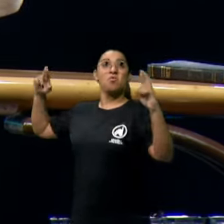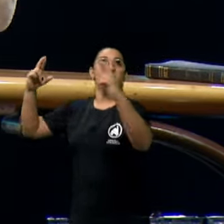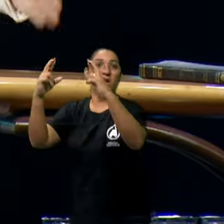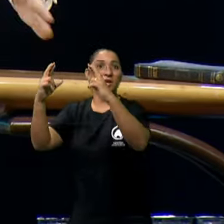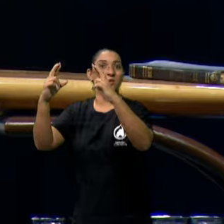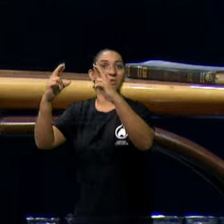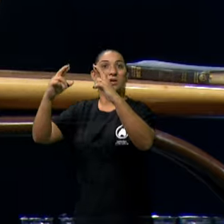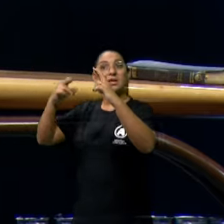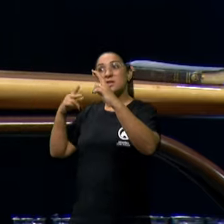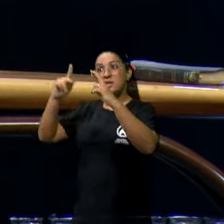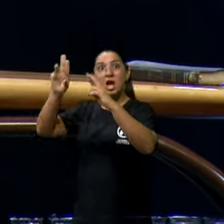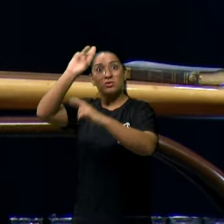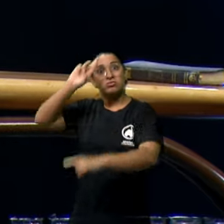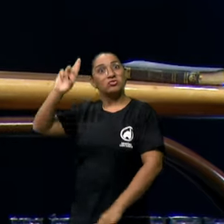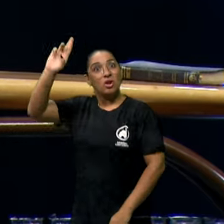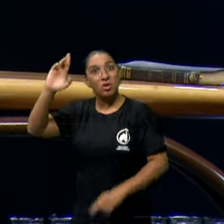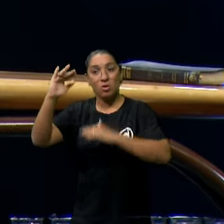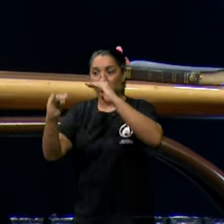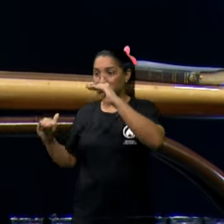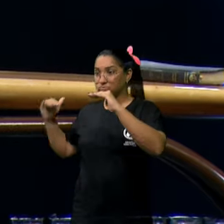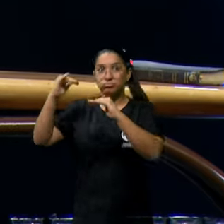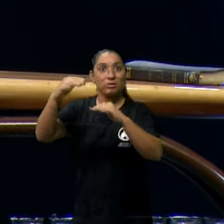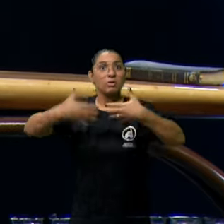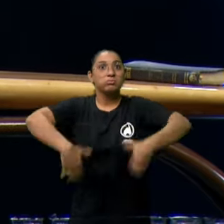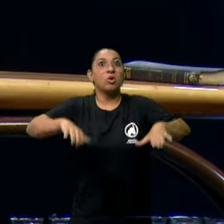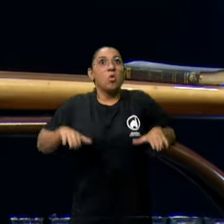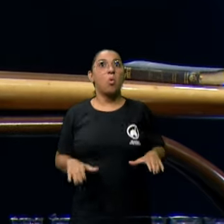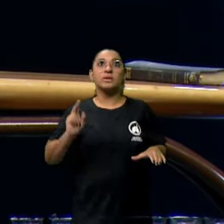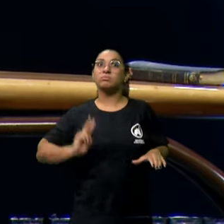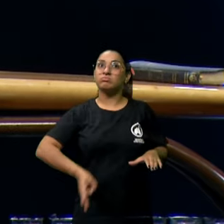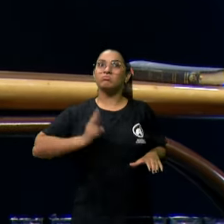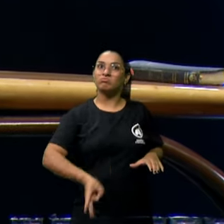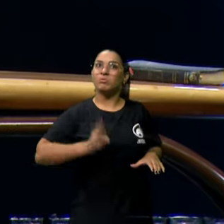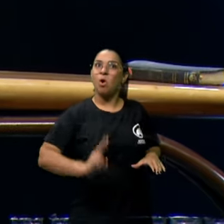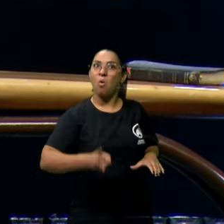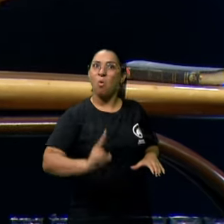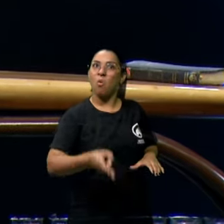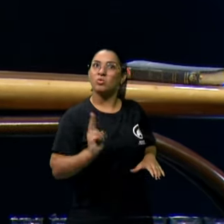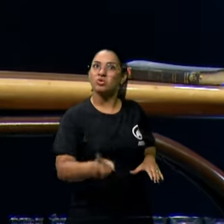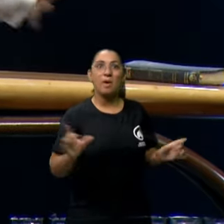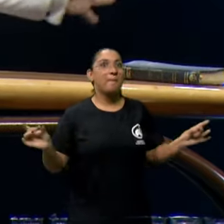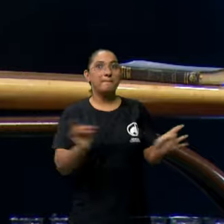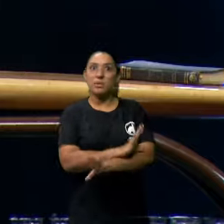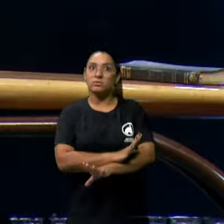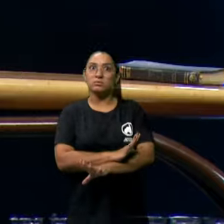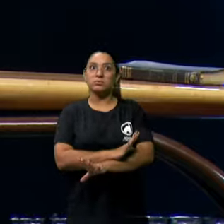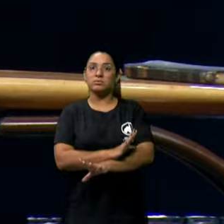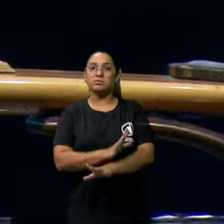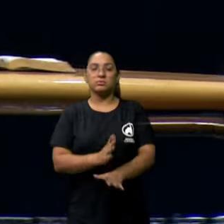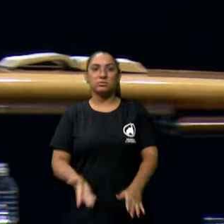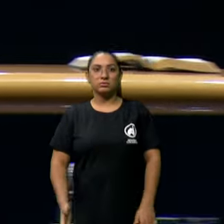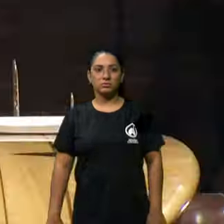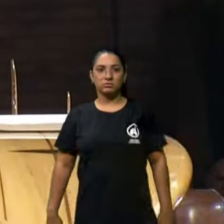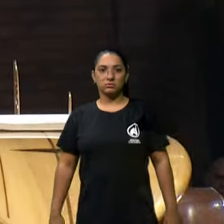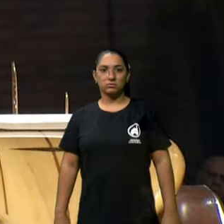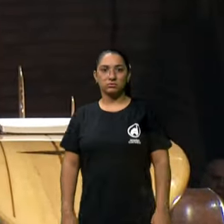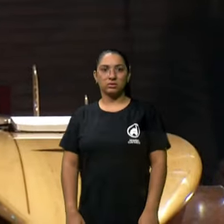há sombra de Malhação nem mudança nessa vida diz que a revista que não sou adversário ele era mas não é